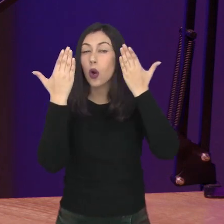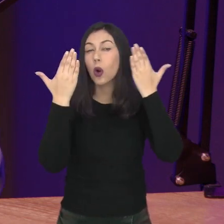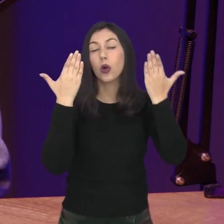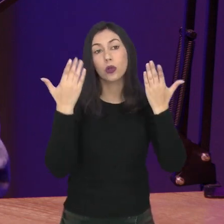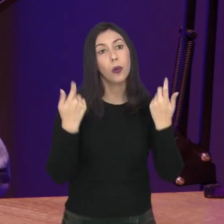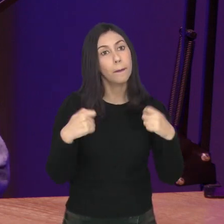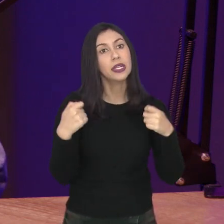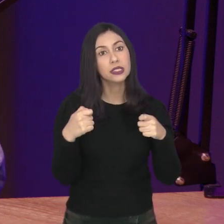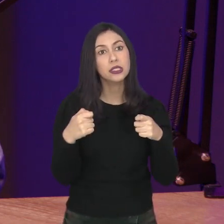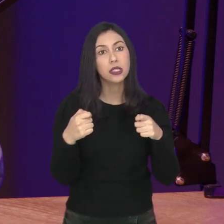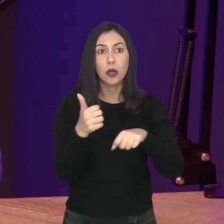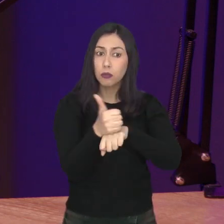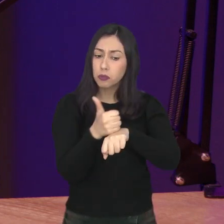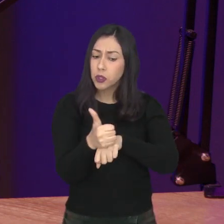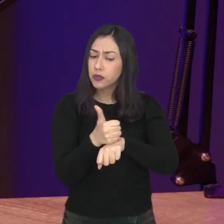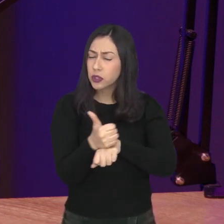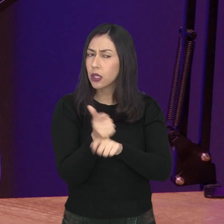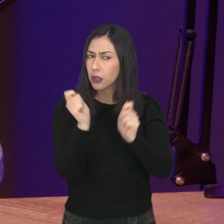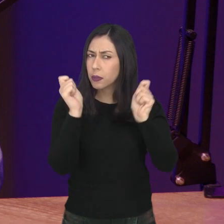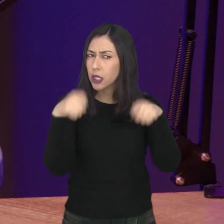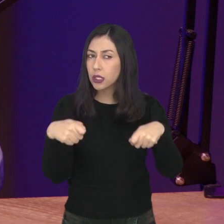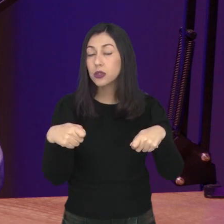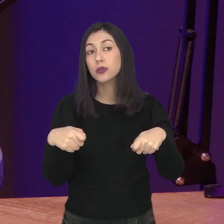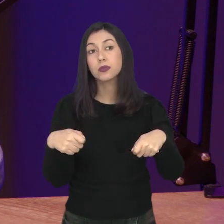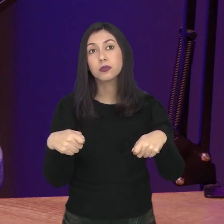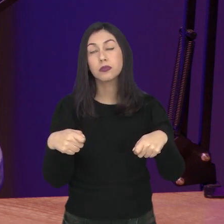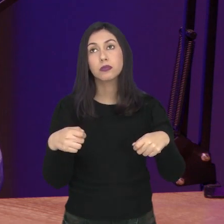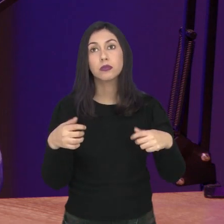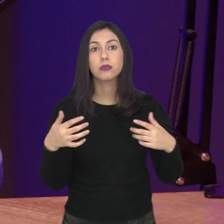tem que ter toda uma rede preparada, mas assim,